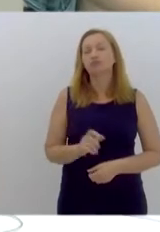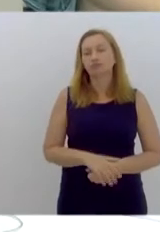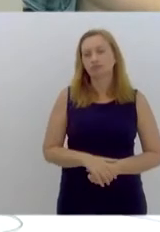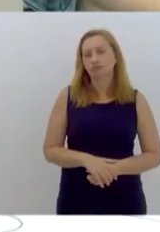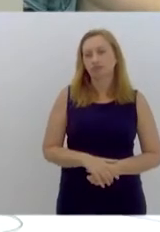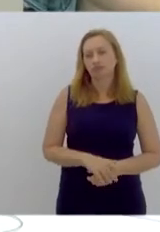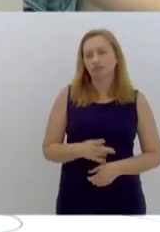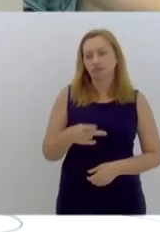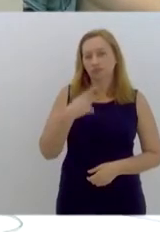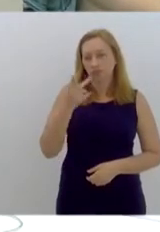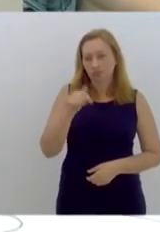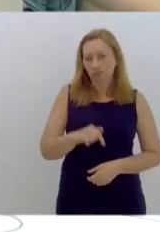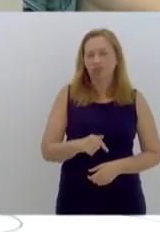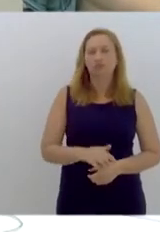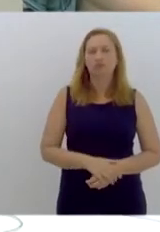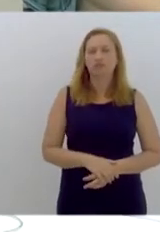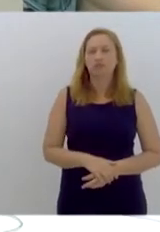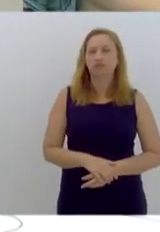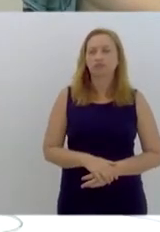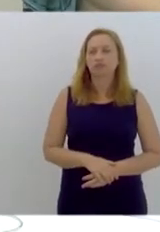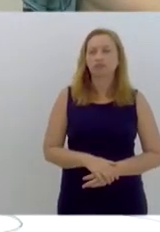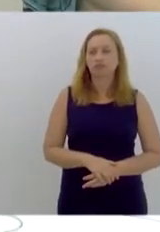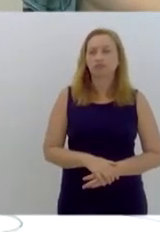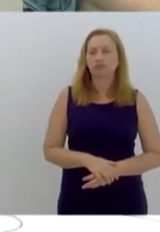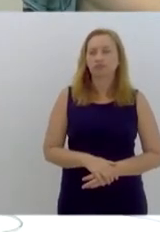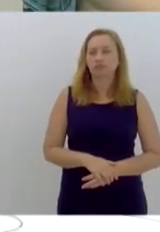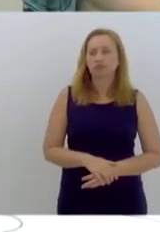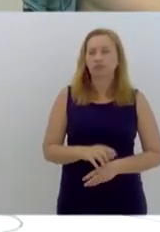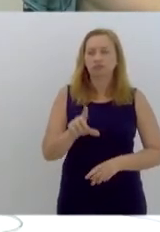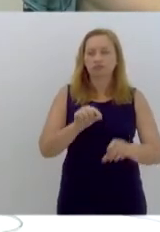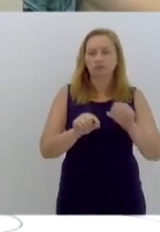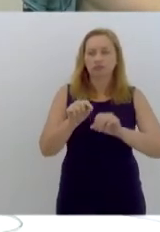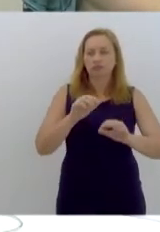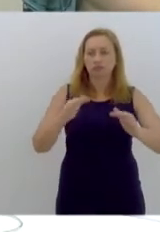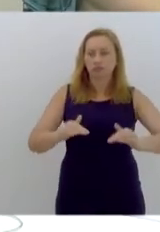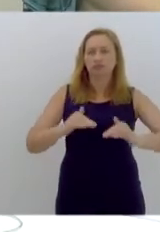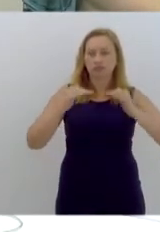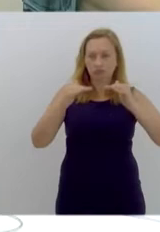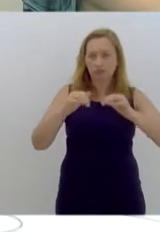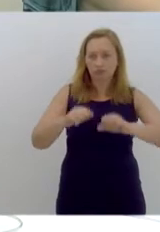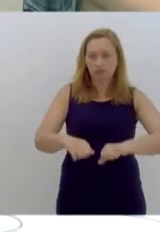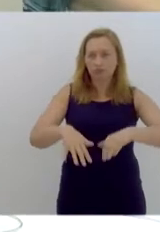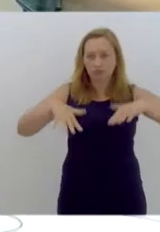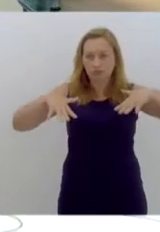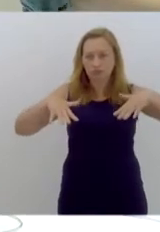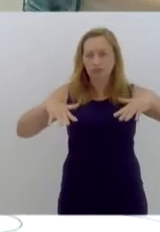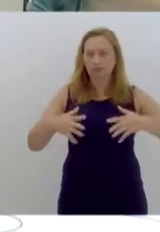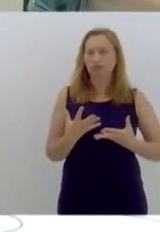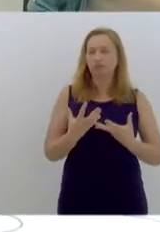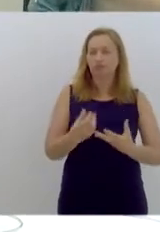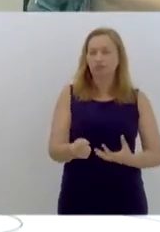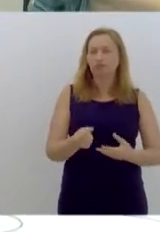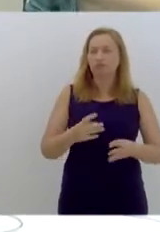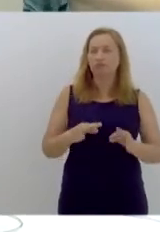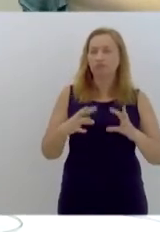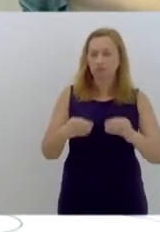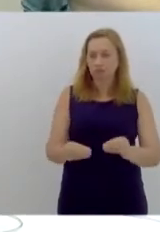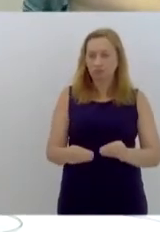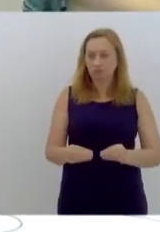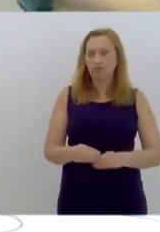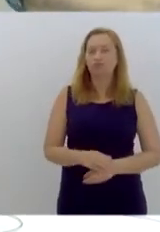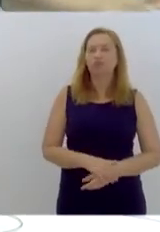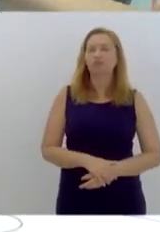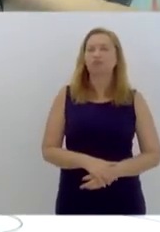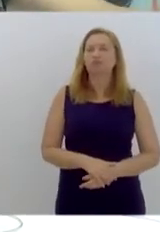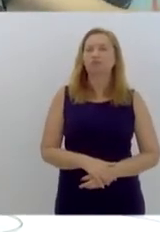aqui buscar, sob a decisão soberana do plenário, que decide tudo, isso aqui não toma decisão, aqui